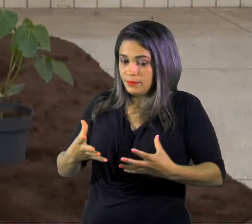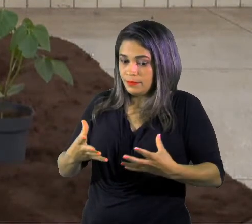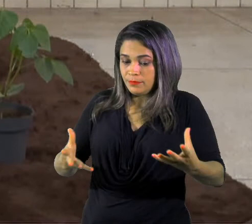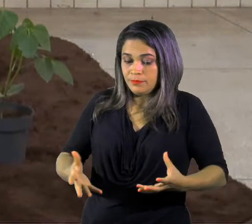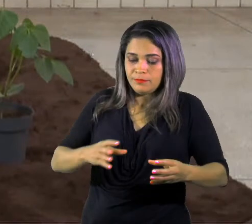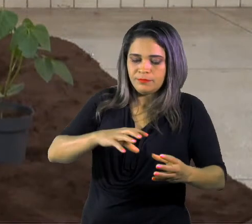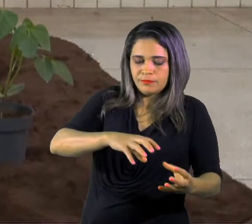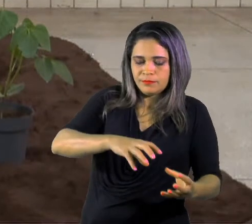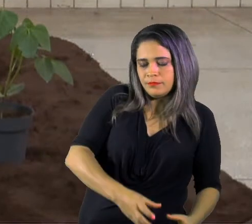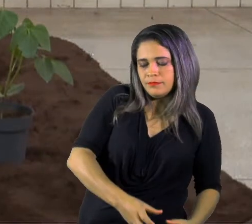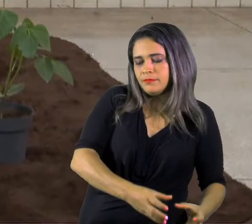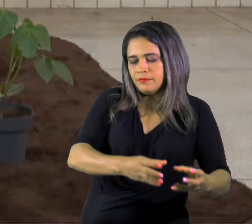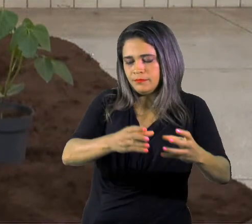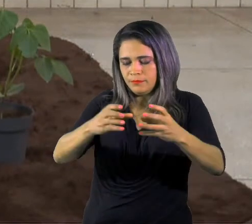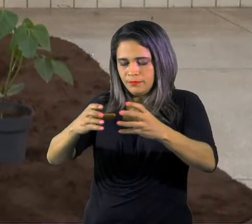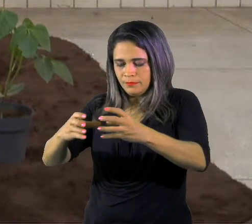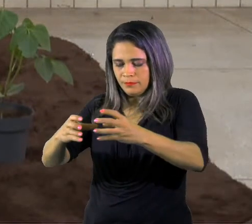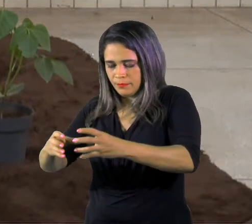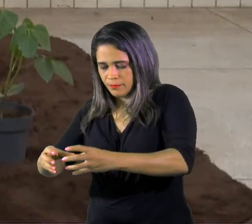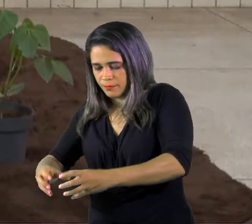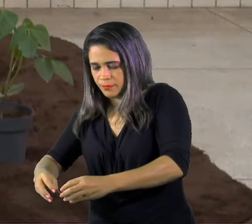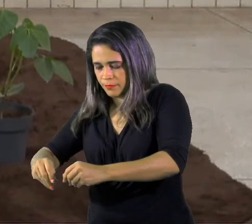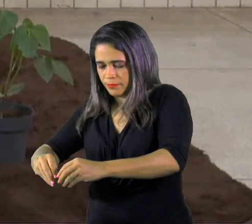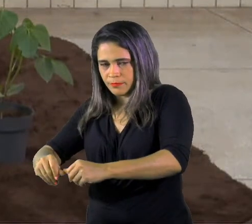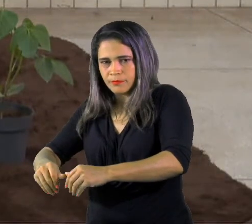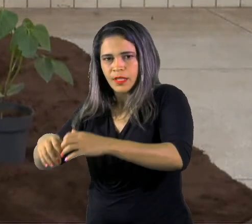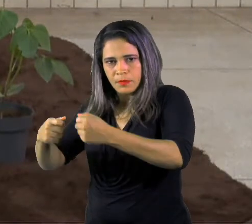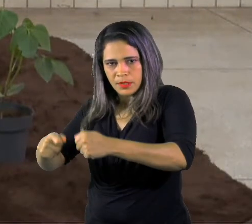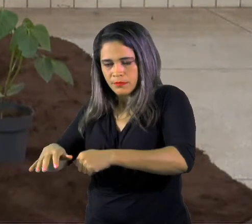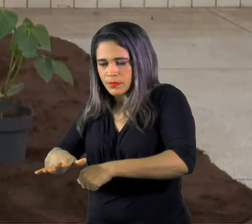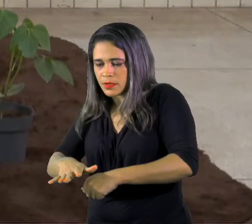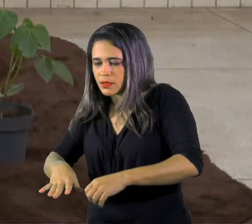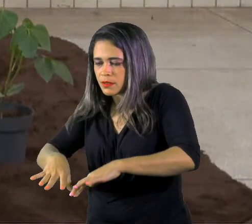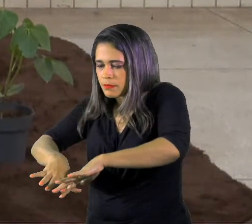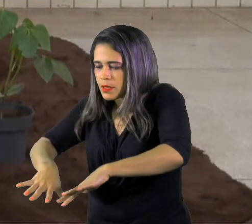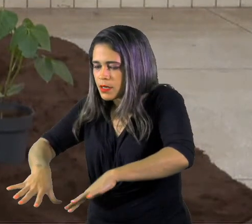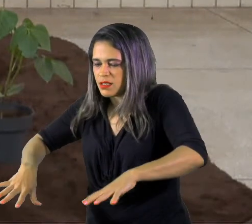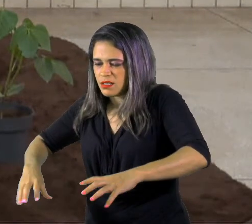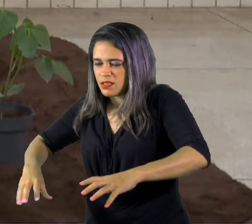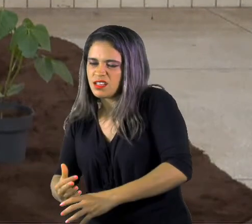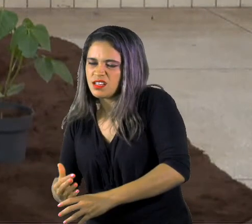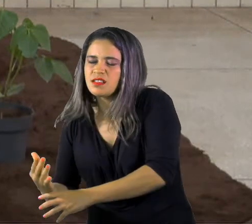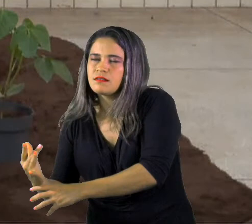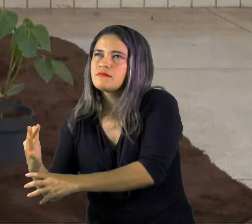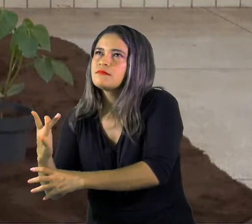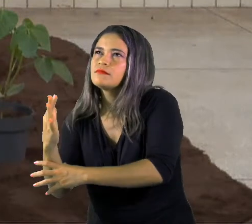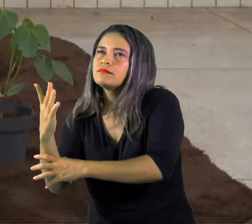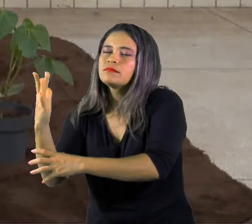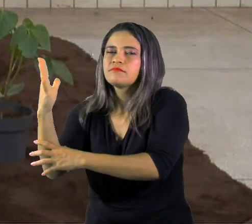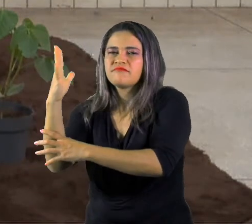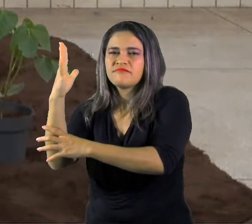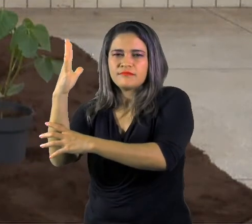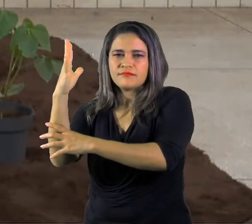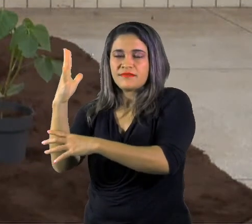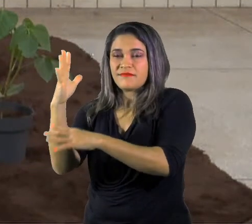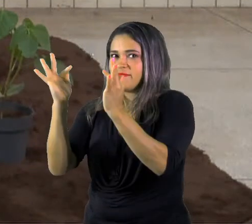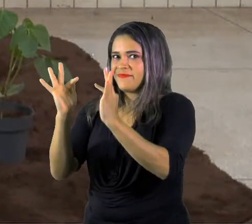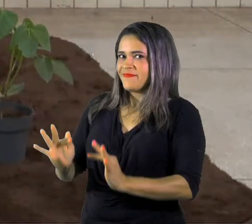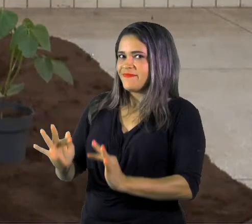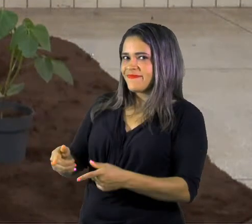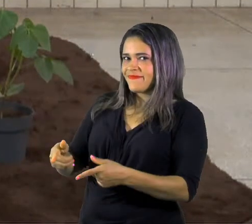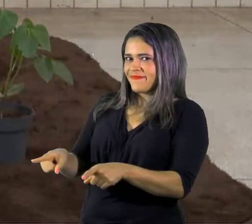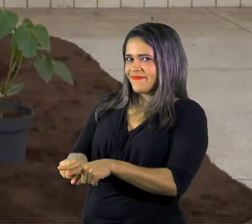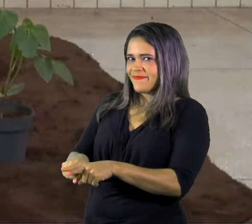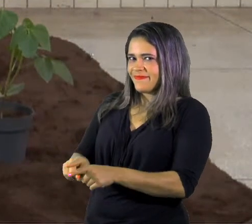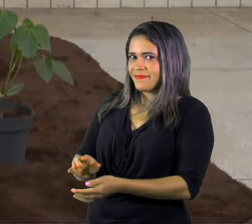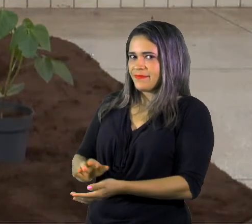planta para a terra, para que ela tenha mais espaço, para que ela cresça mais vistosa, para que ela fique mais feliz também, né?